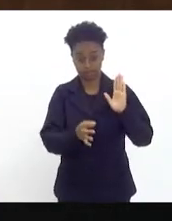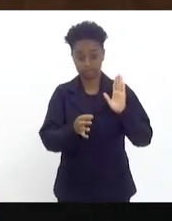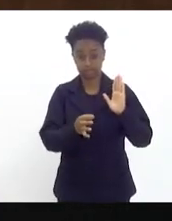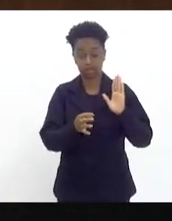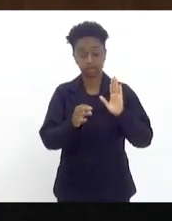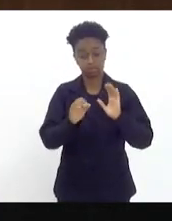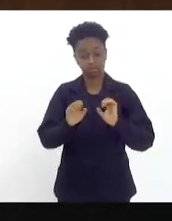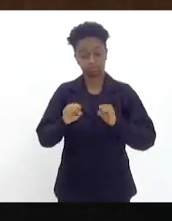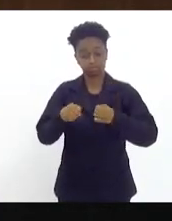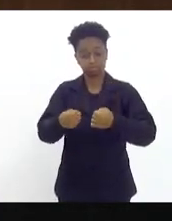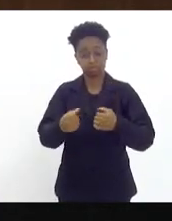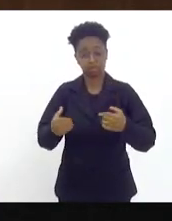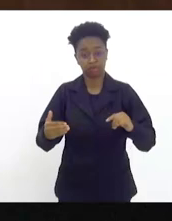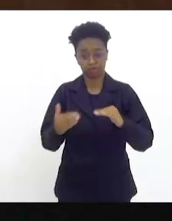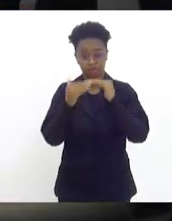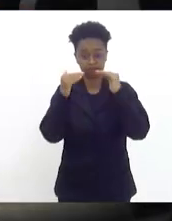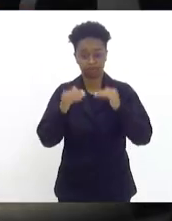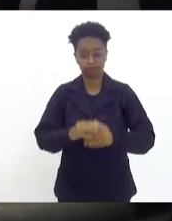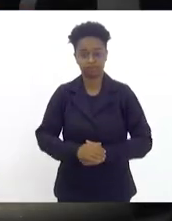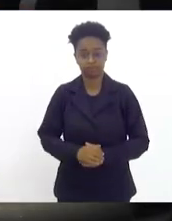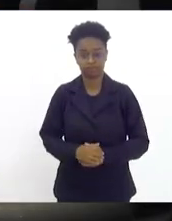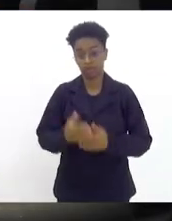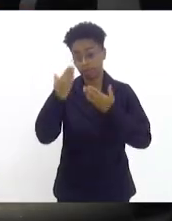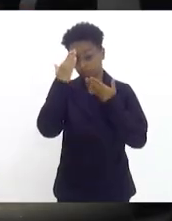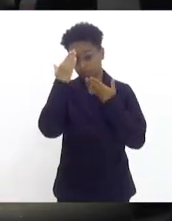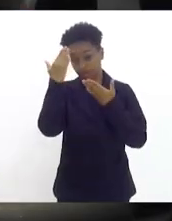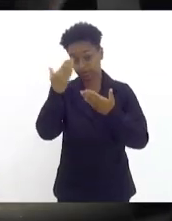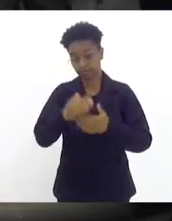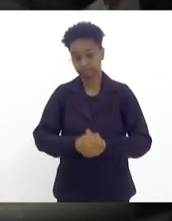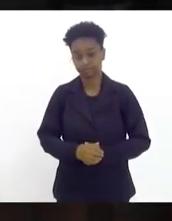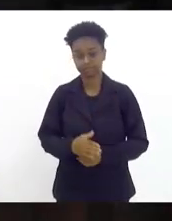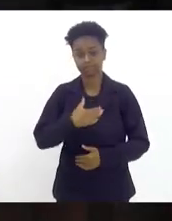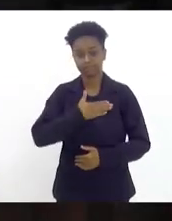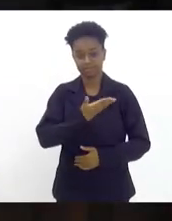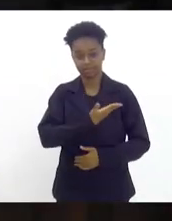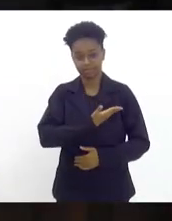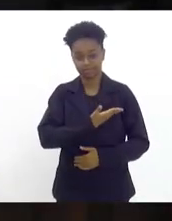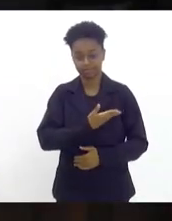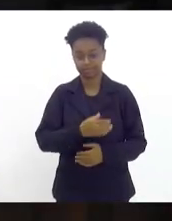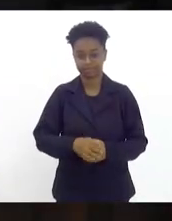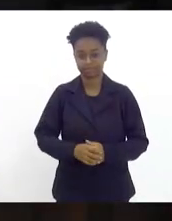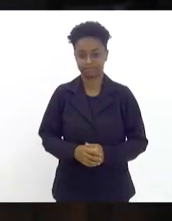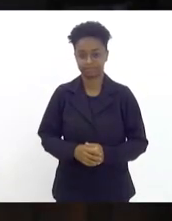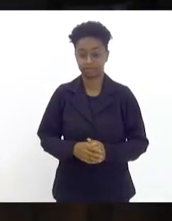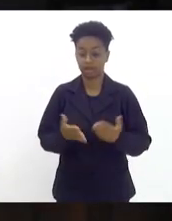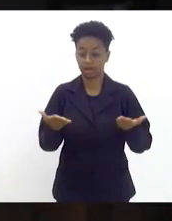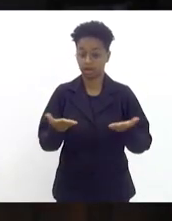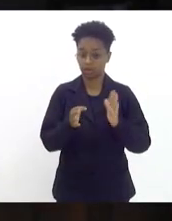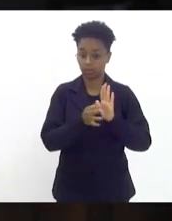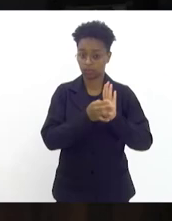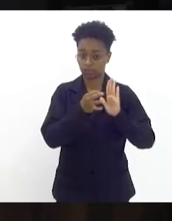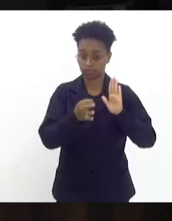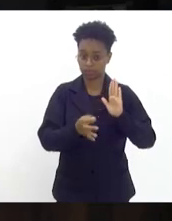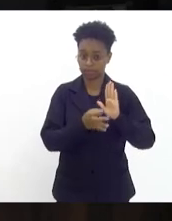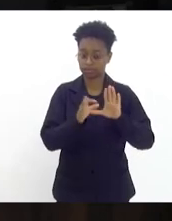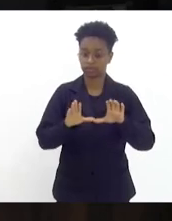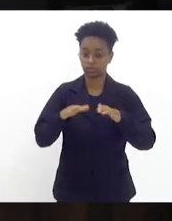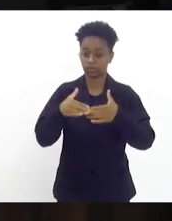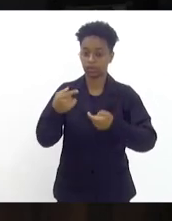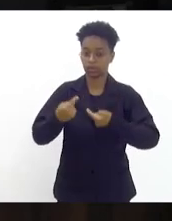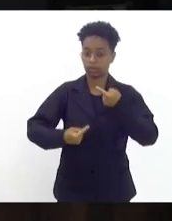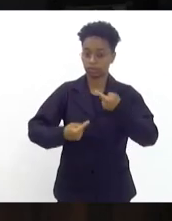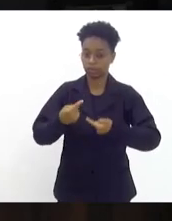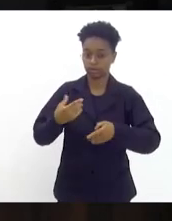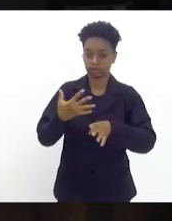Civil é favorável Muito obrigado meu querido amigo para emitir parecer pela comissão de política